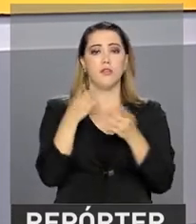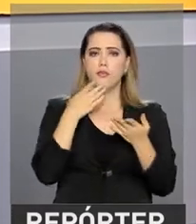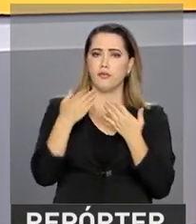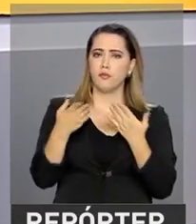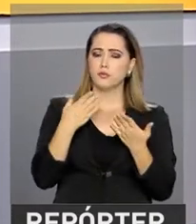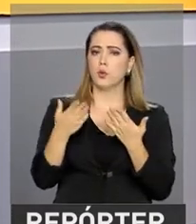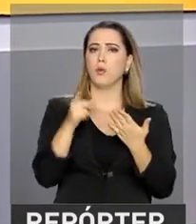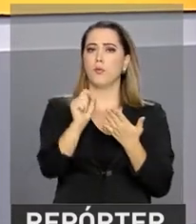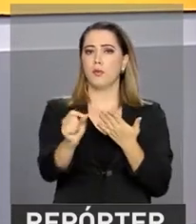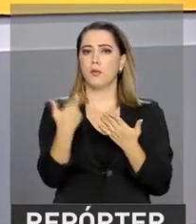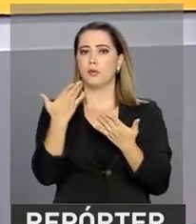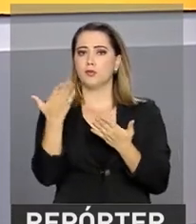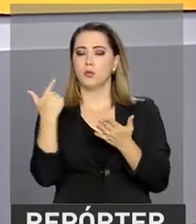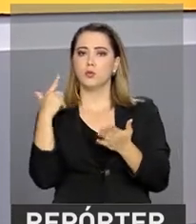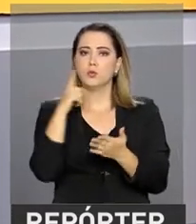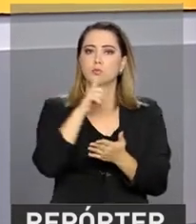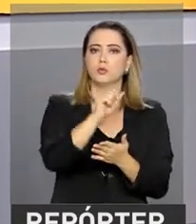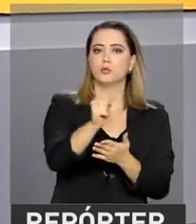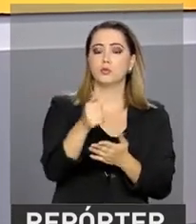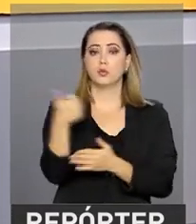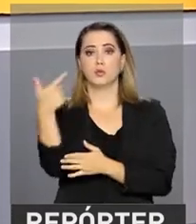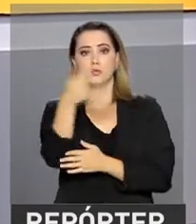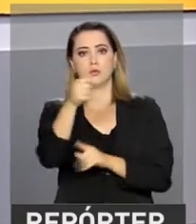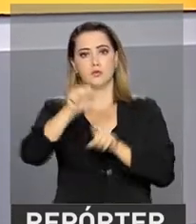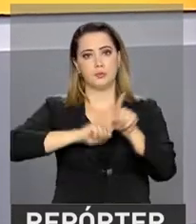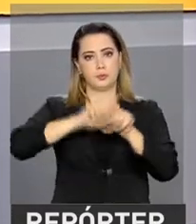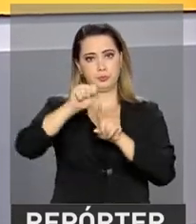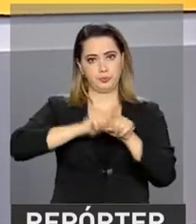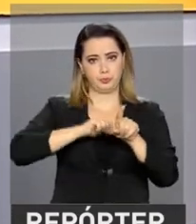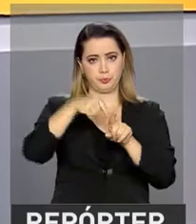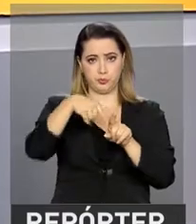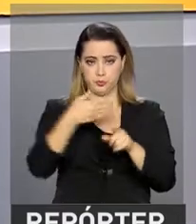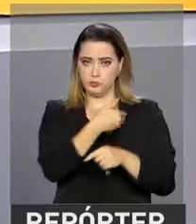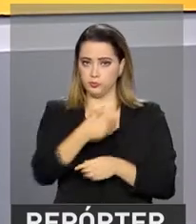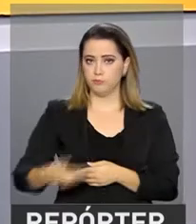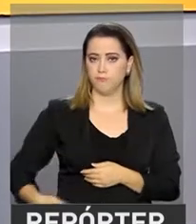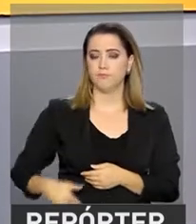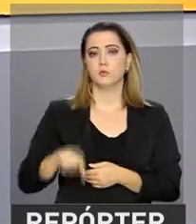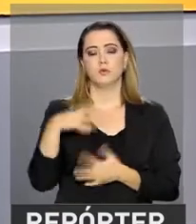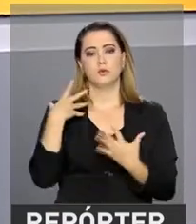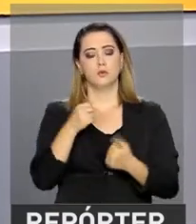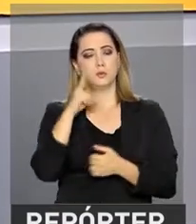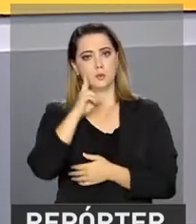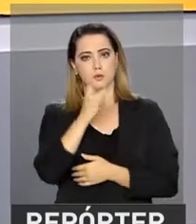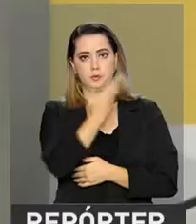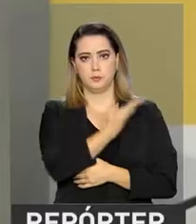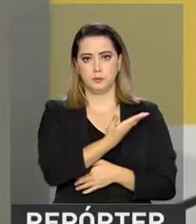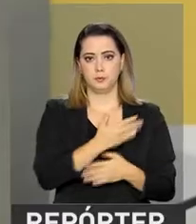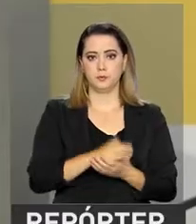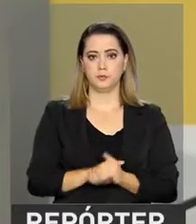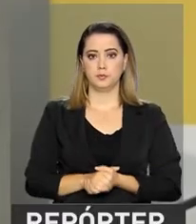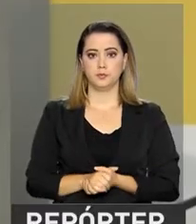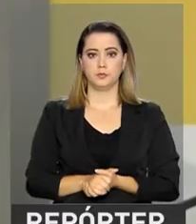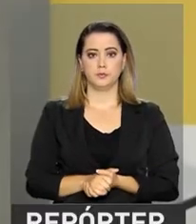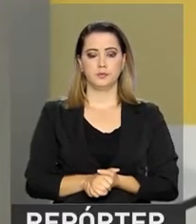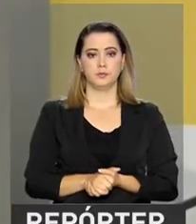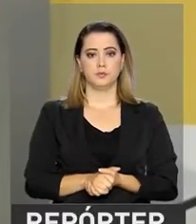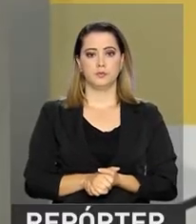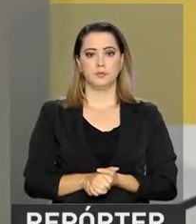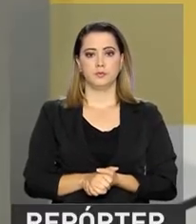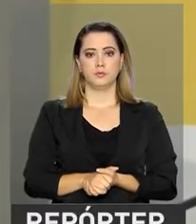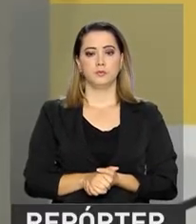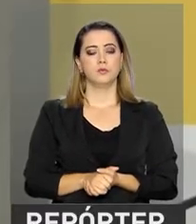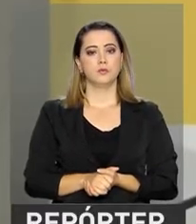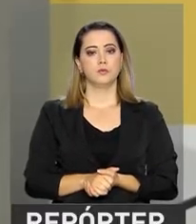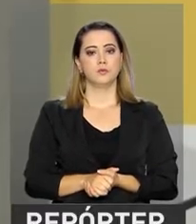das conquistas realizadas nos 17 meses de seu governo vamos ouvir nós resgatamos